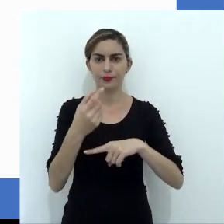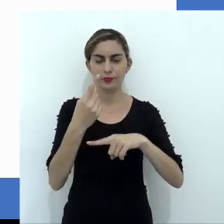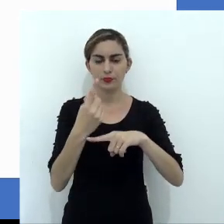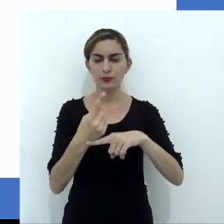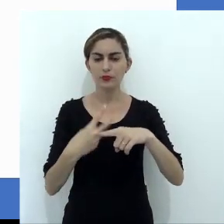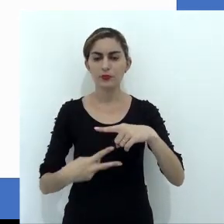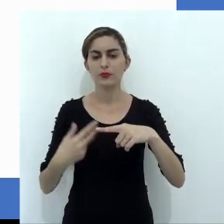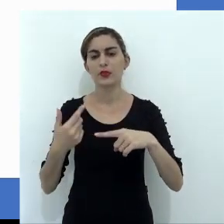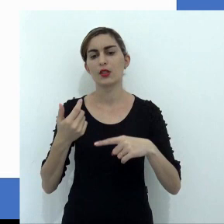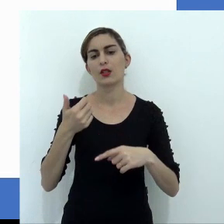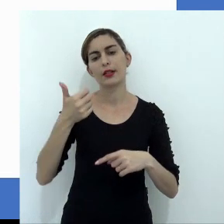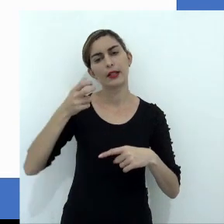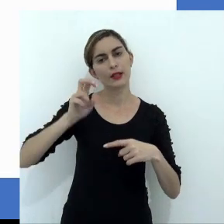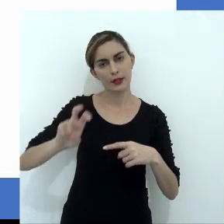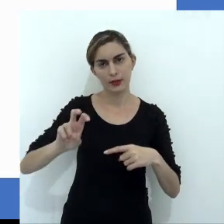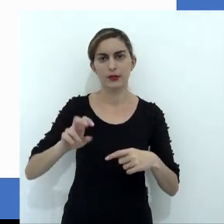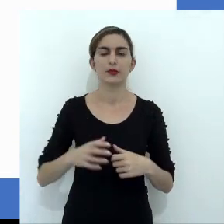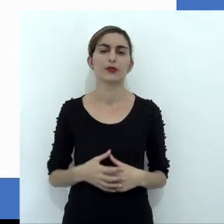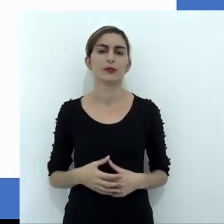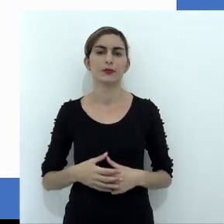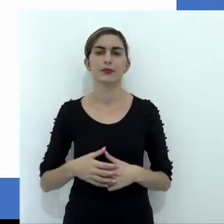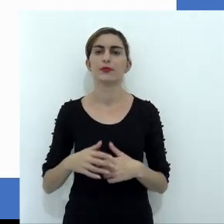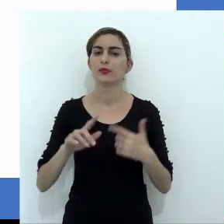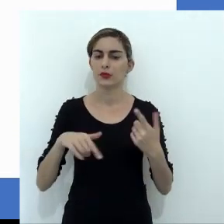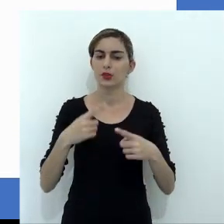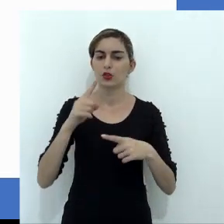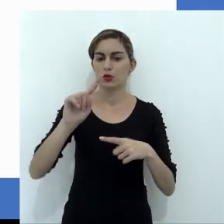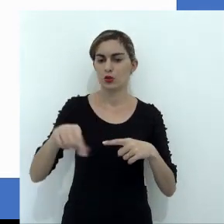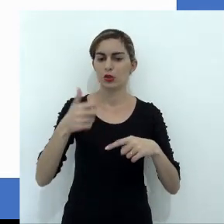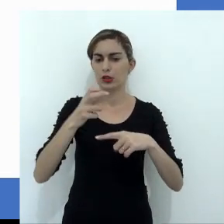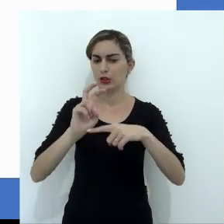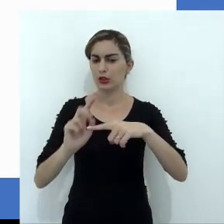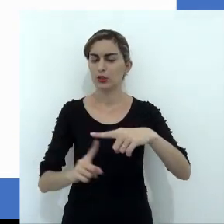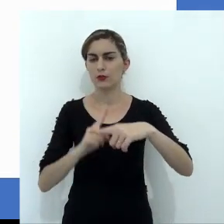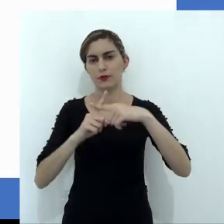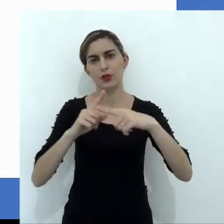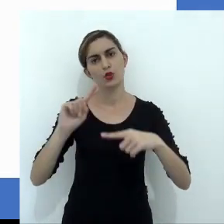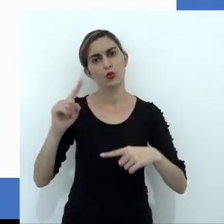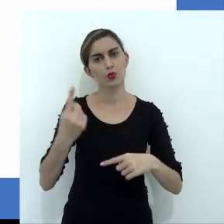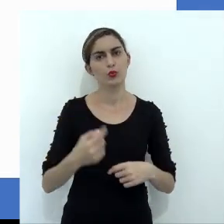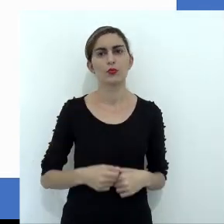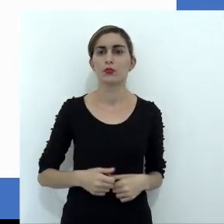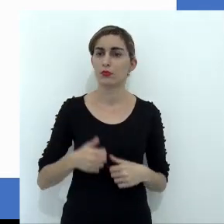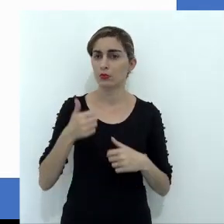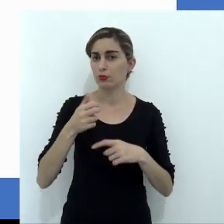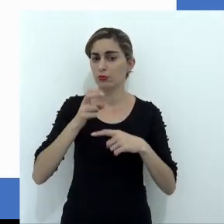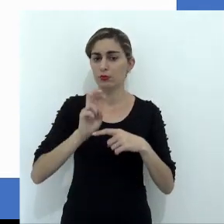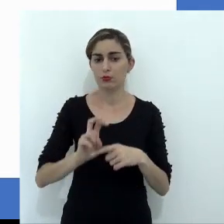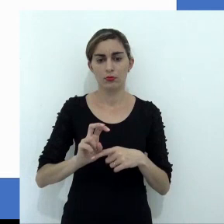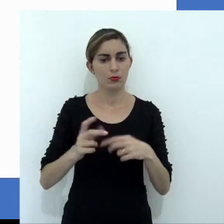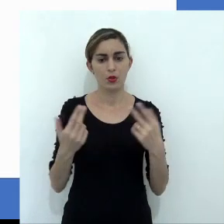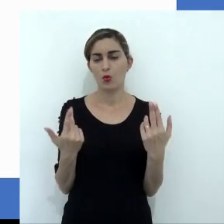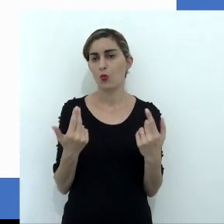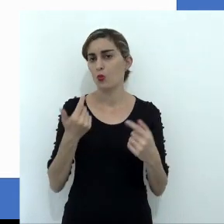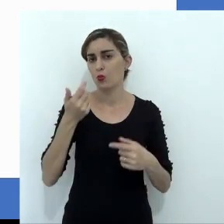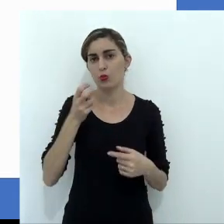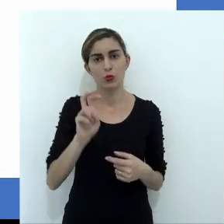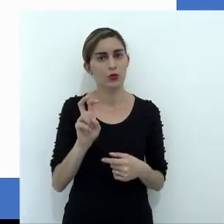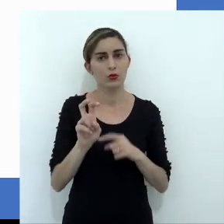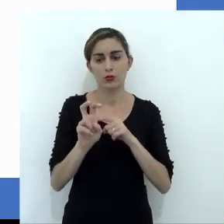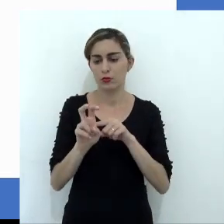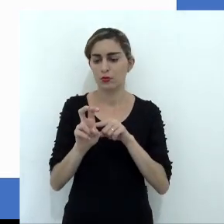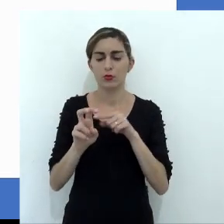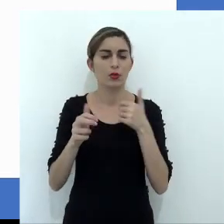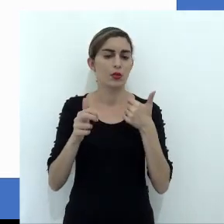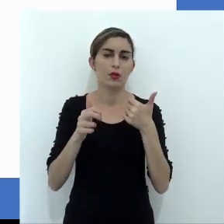por 4, fazendo a divisão, a gente encontra 15. Pegamos esse resultado e multiplicamos pelo numerador. Mas o numerador é igual a 1, e